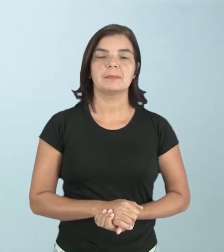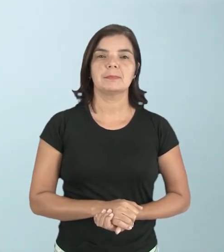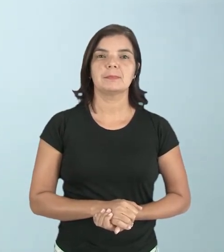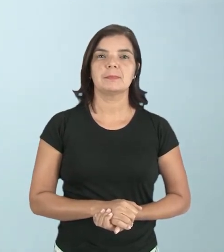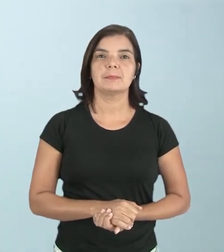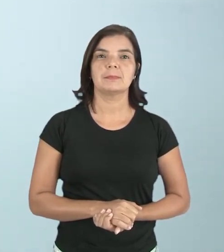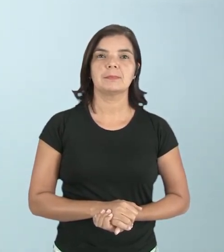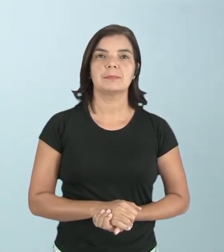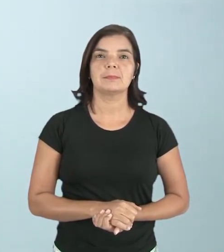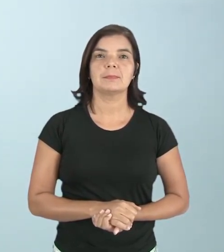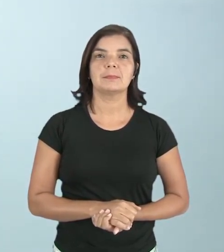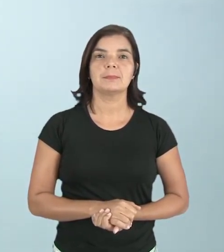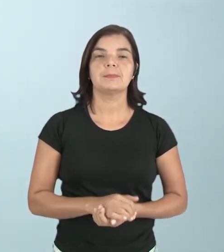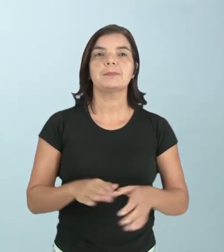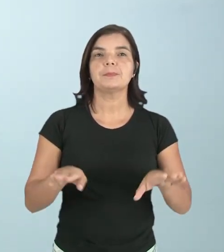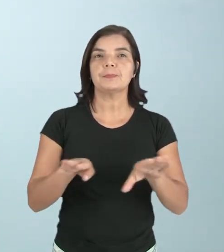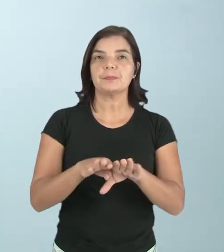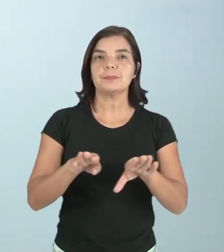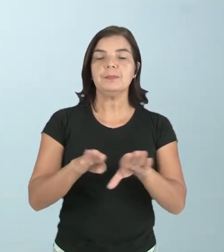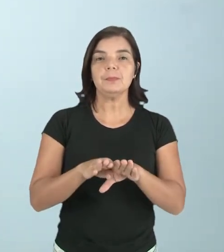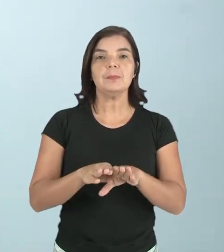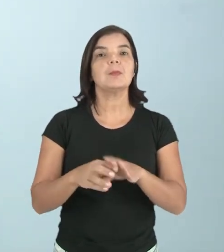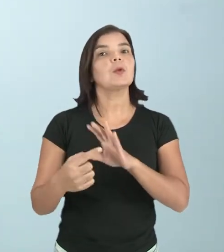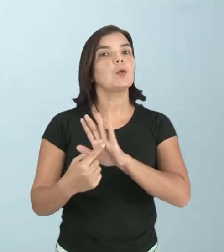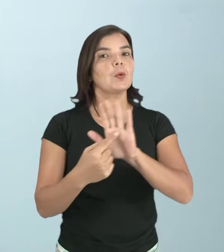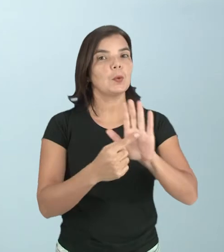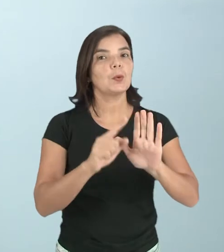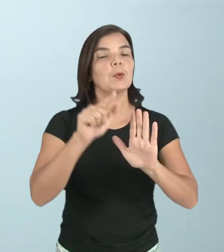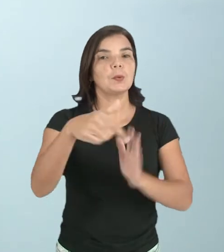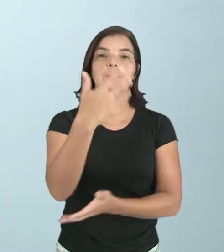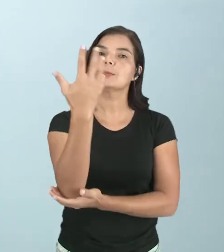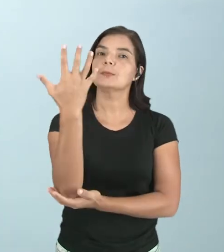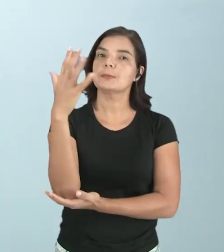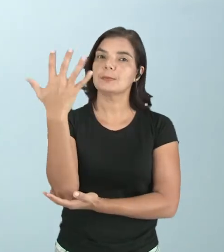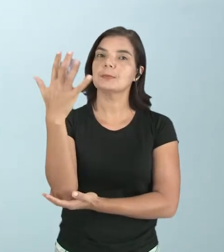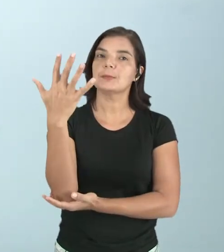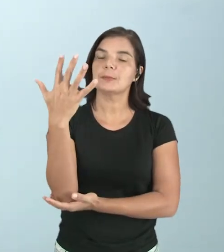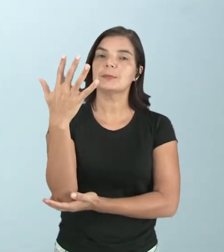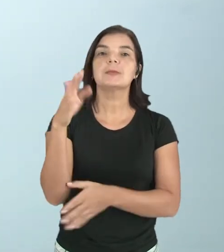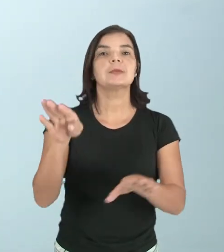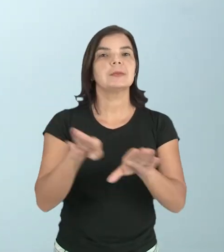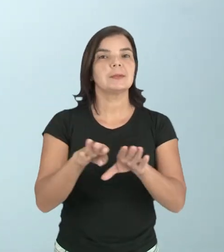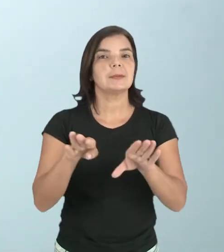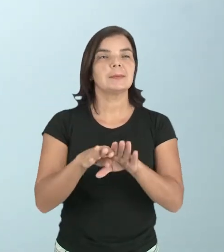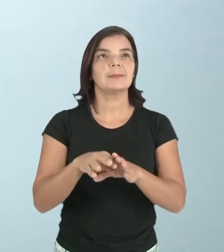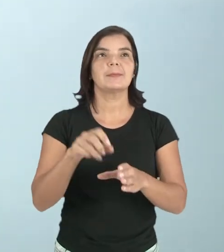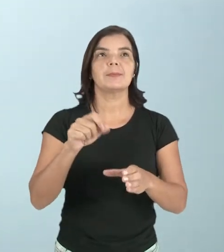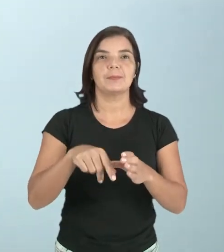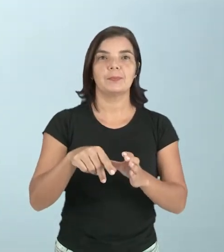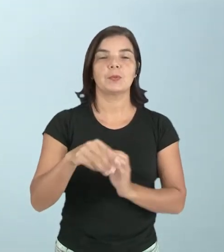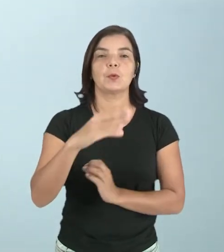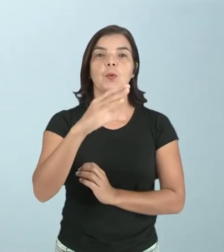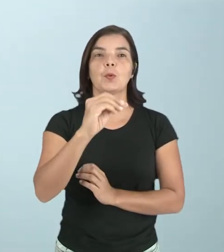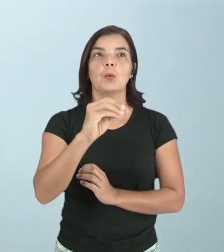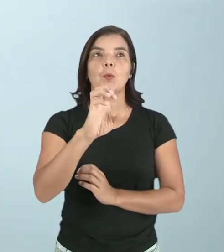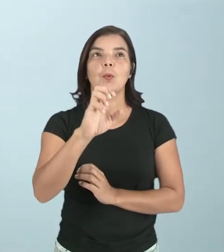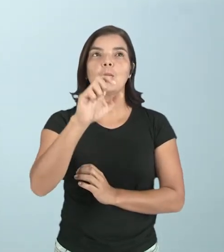Então, essa é uma hortaliça. Eu também tenho outra hortaliça que eu trouxe uma muda, que é o